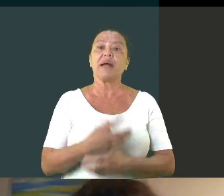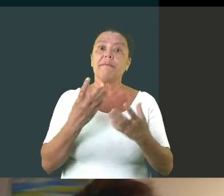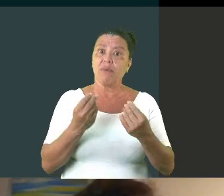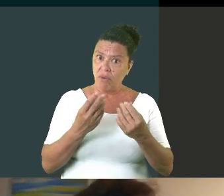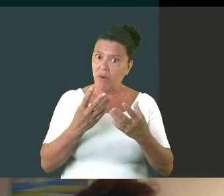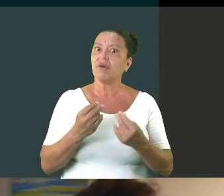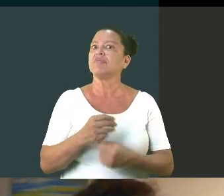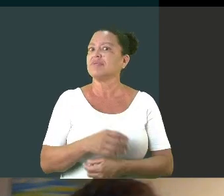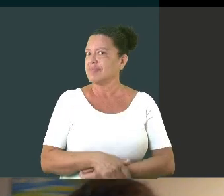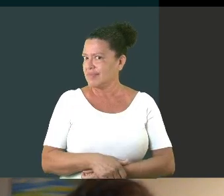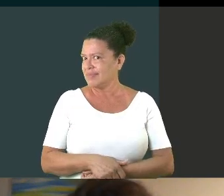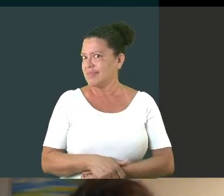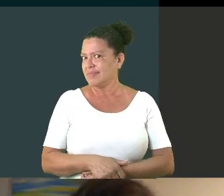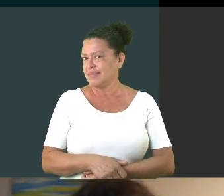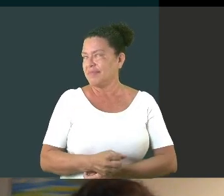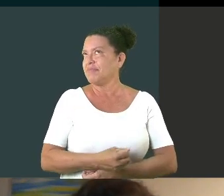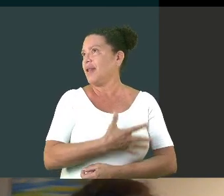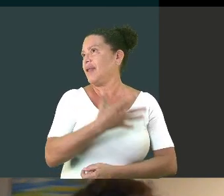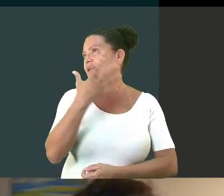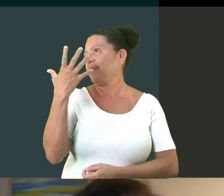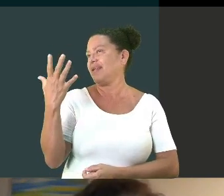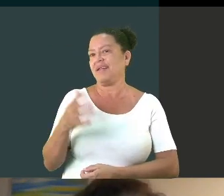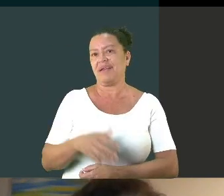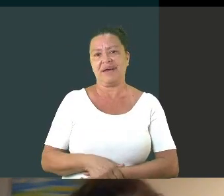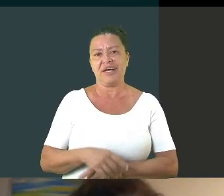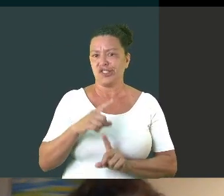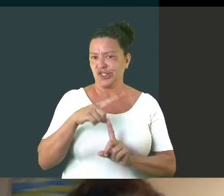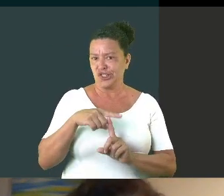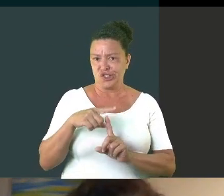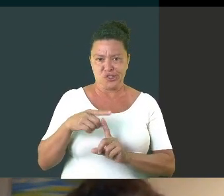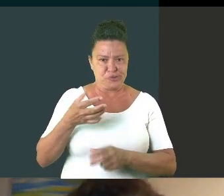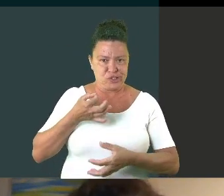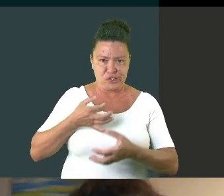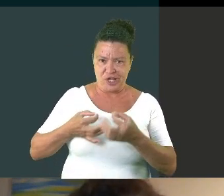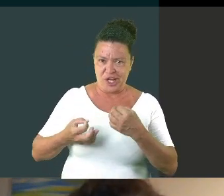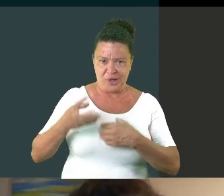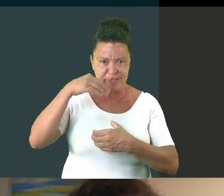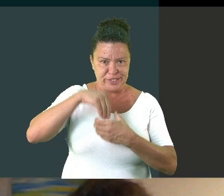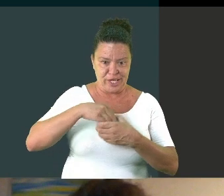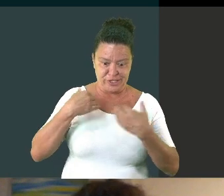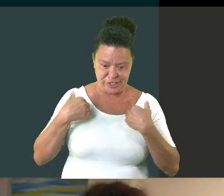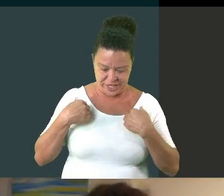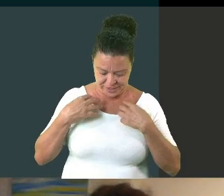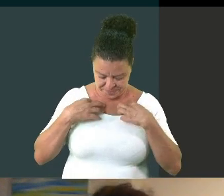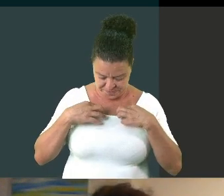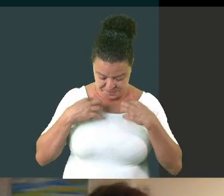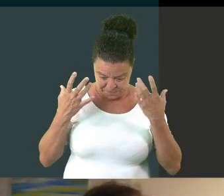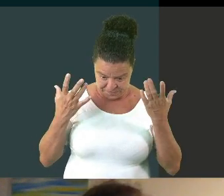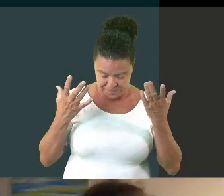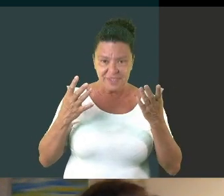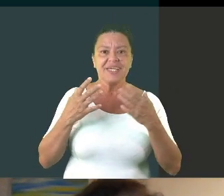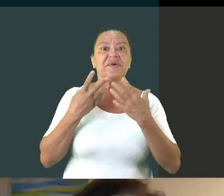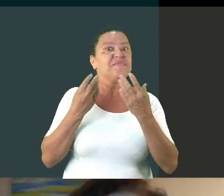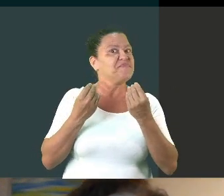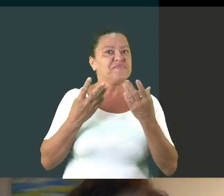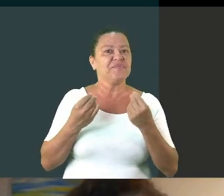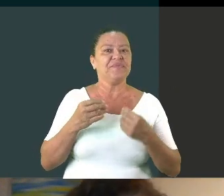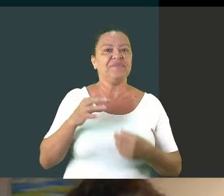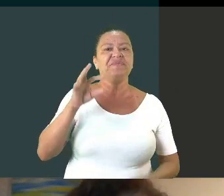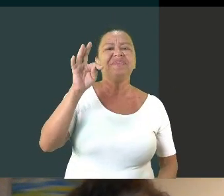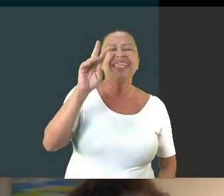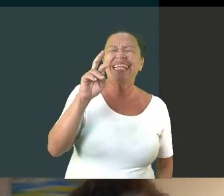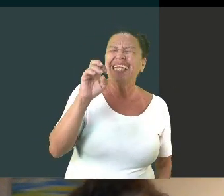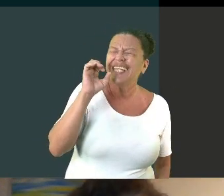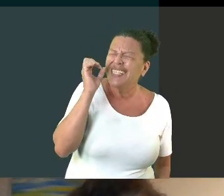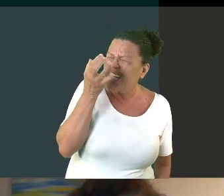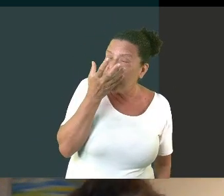diversos, milhares de tipos de células diferentes no nosso corpo. Nós temos trilhões